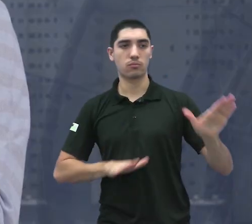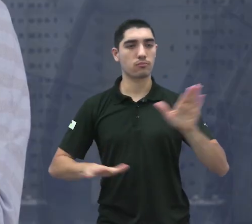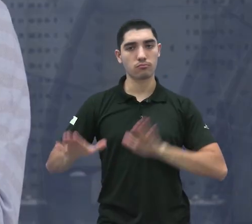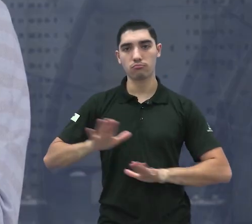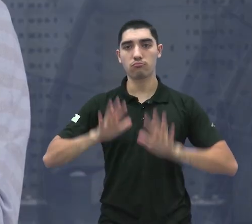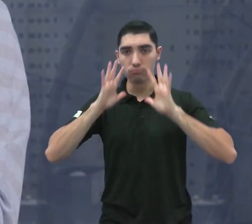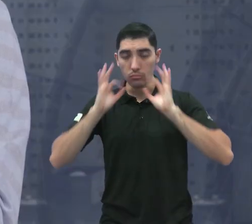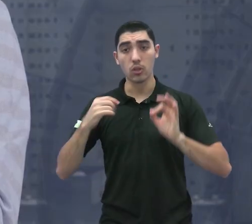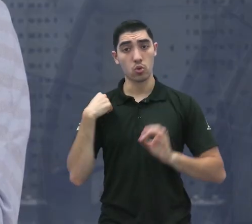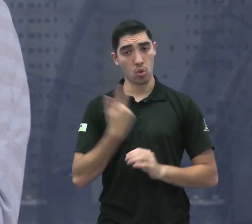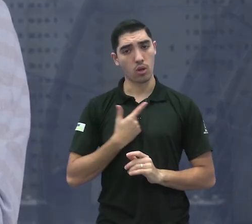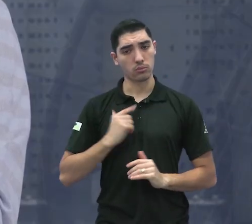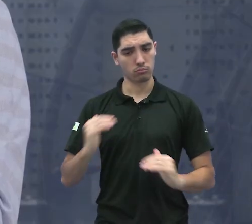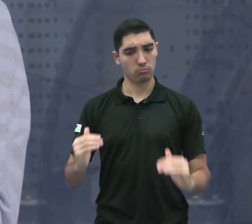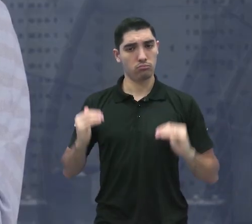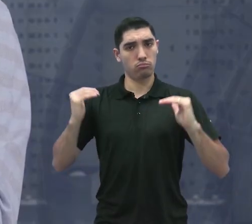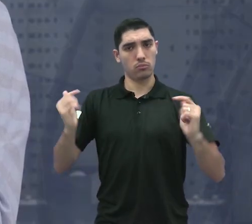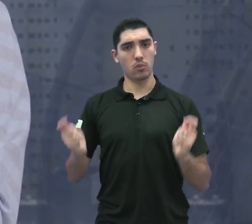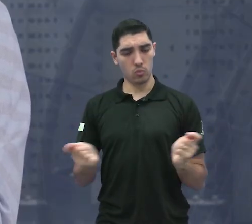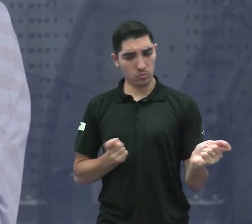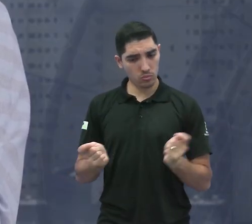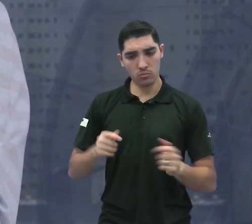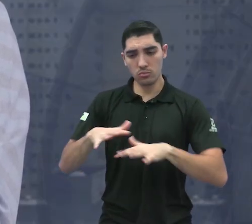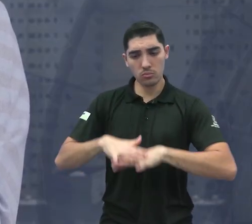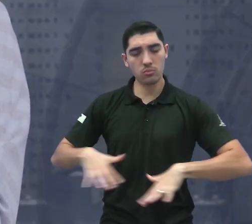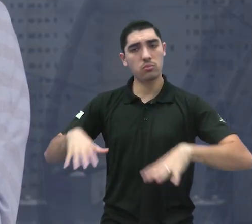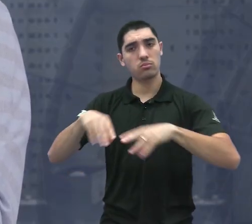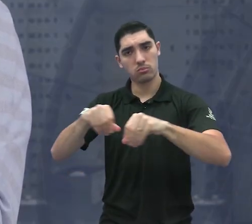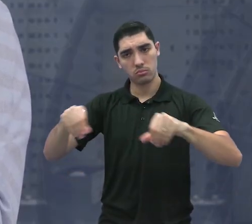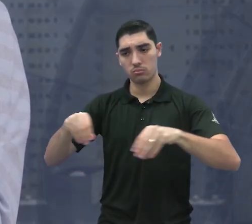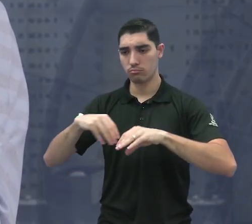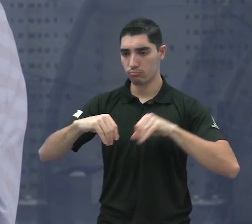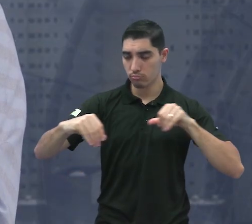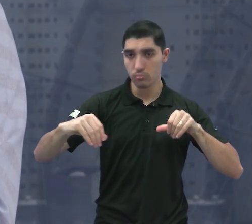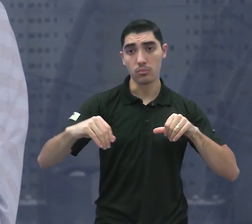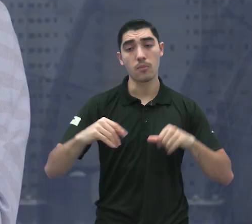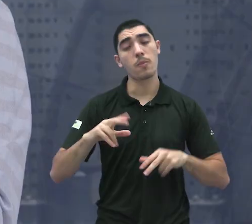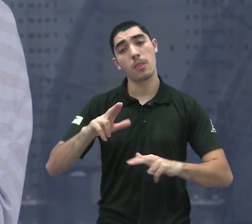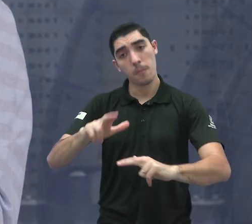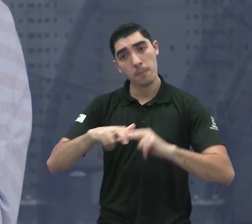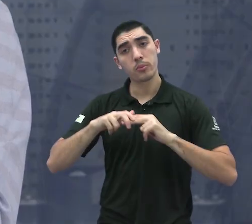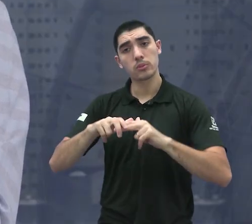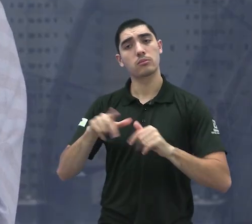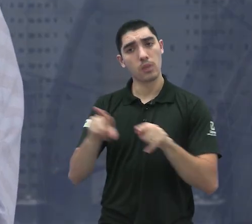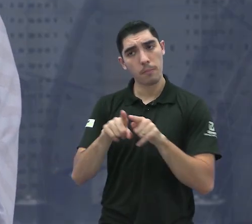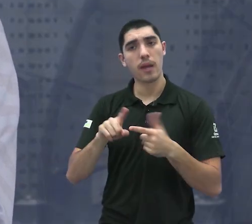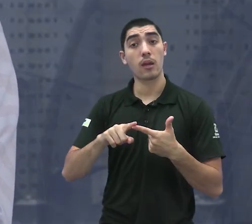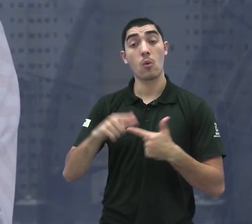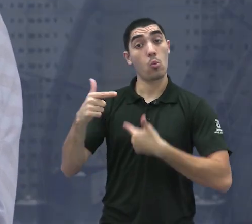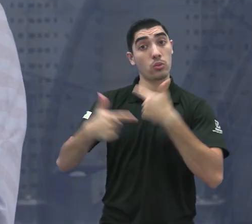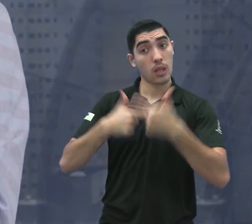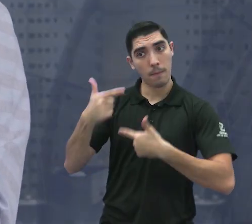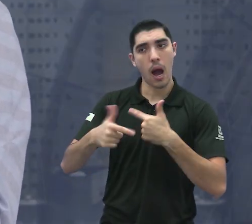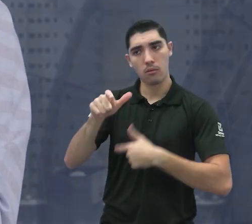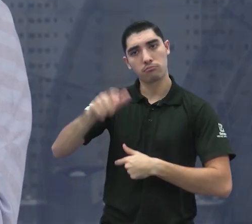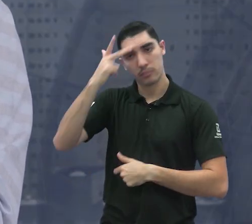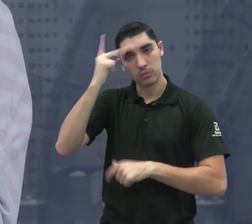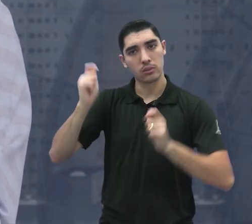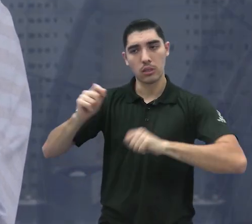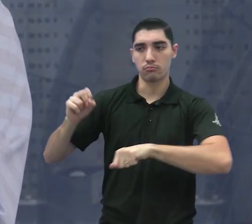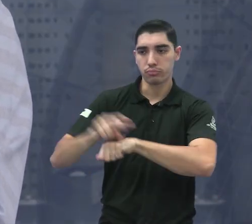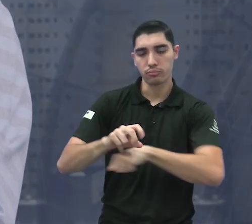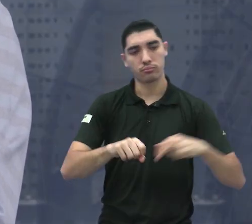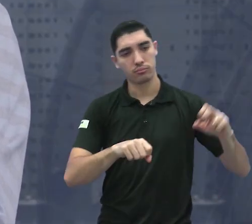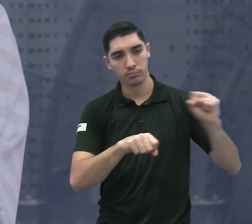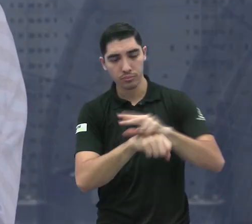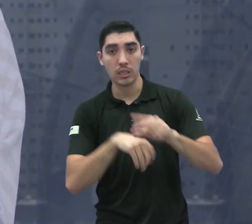o nosso próprio território. Sim. E também, ao mesmo tempo, garantir um emprego de melhor qualidade, empregos que as pessoas ganhem mais salários, garantindo